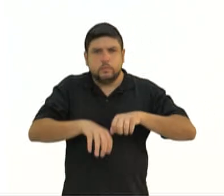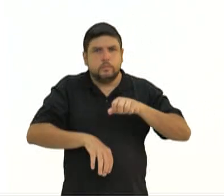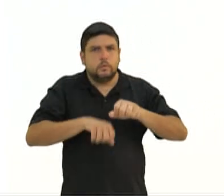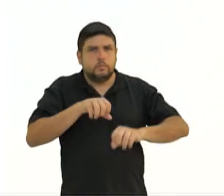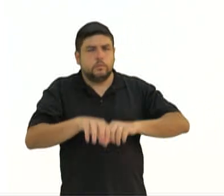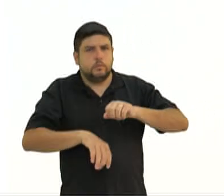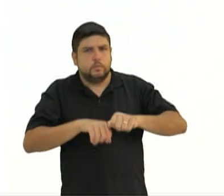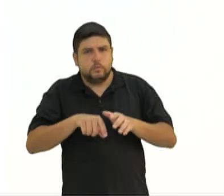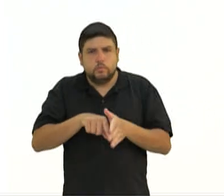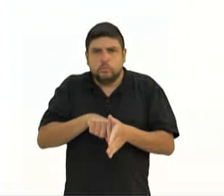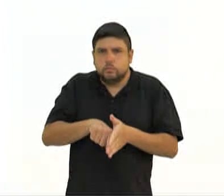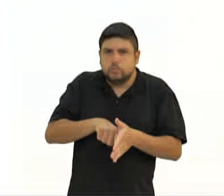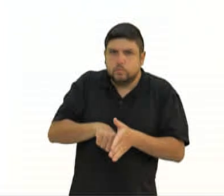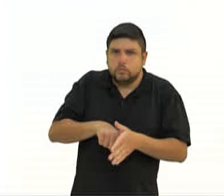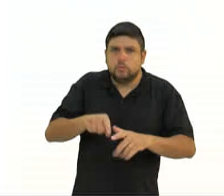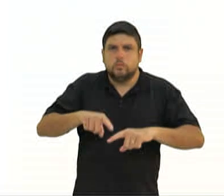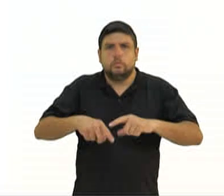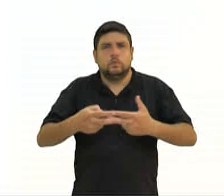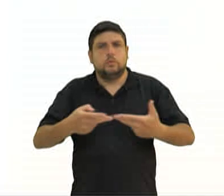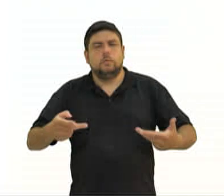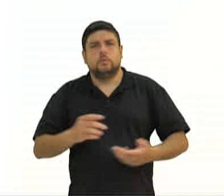né, objetos.